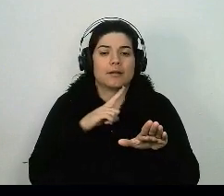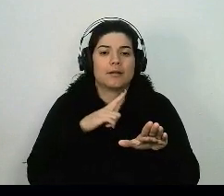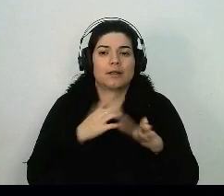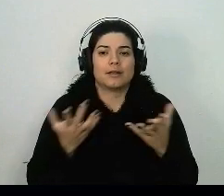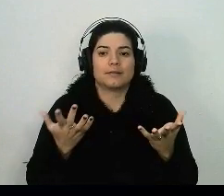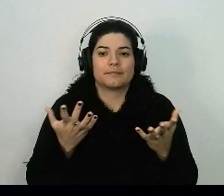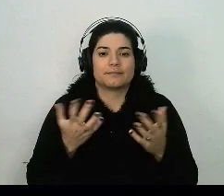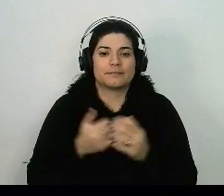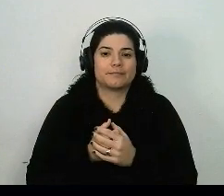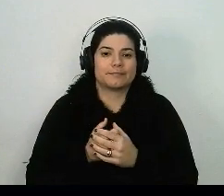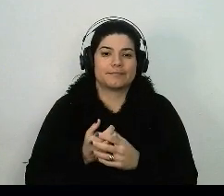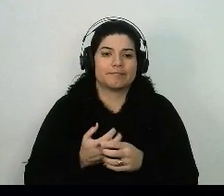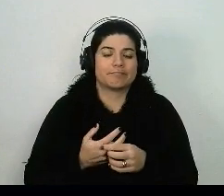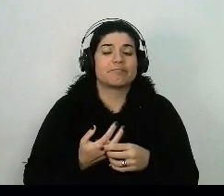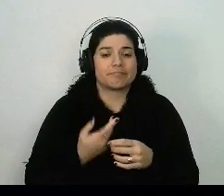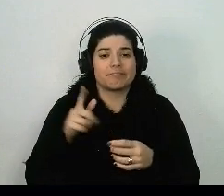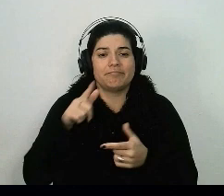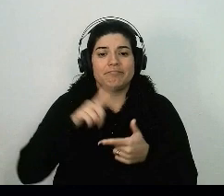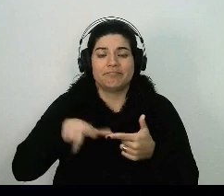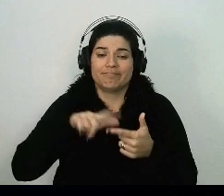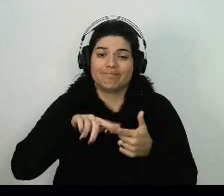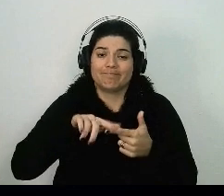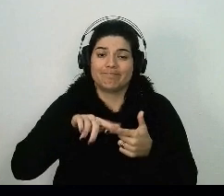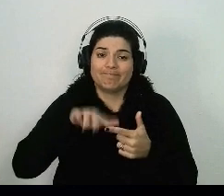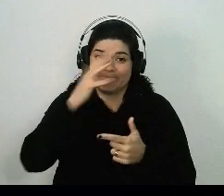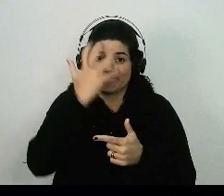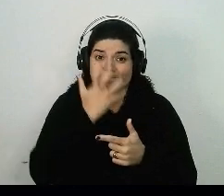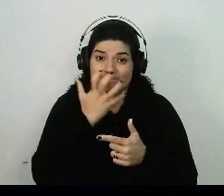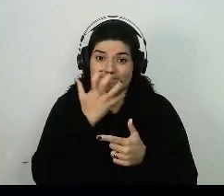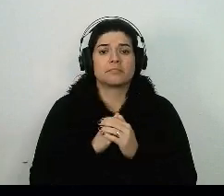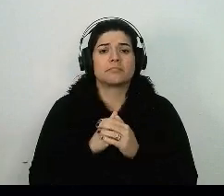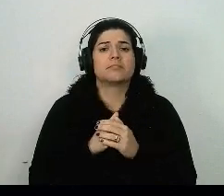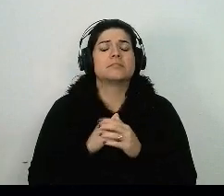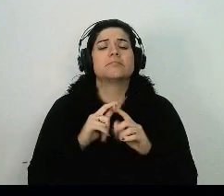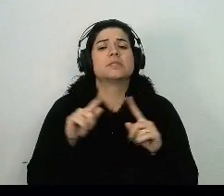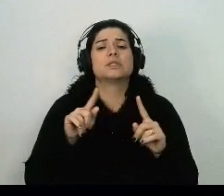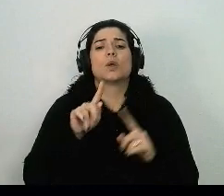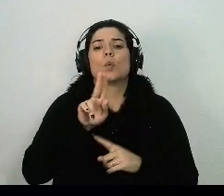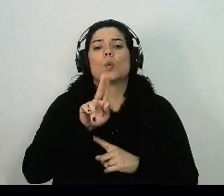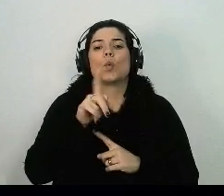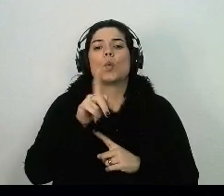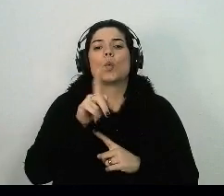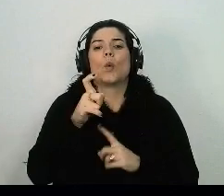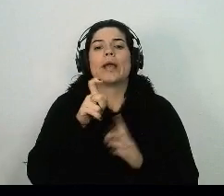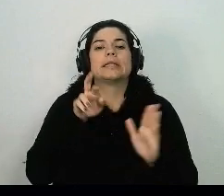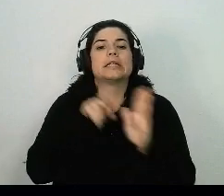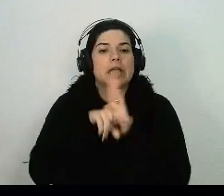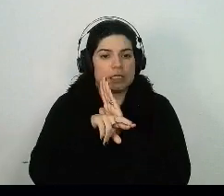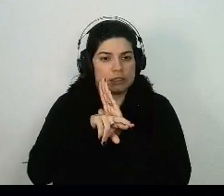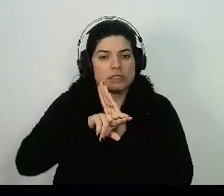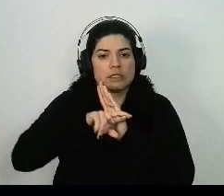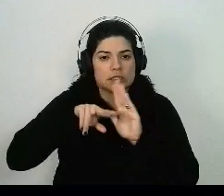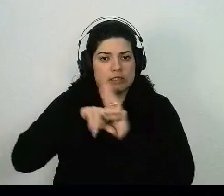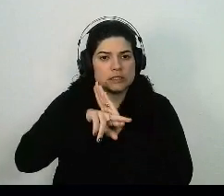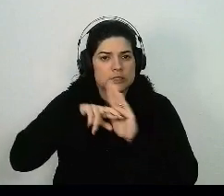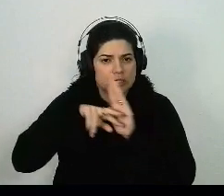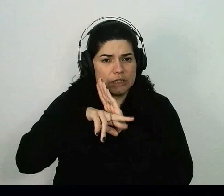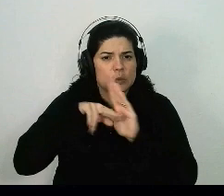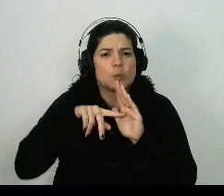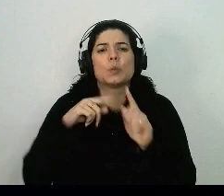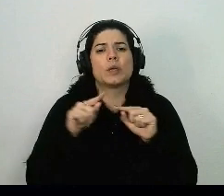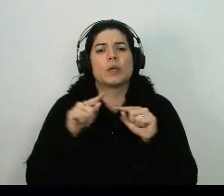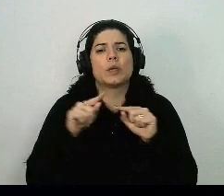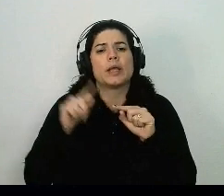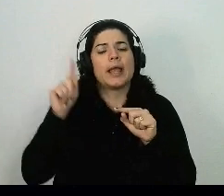Então, esse é um problema muito sério, né? Então, o que é o X-Research, tá? Para a gente colocar para ficar todo mundo na mesma página, todo mundo no mesmo nível.